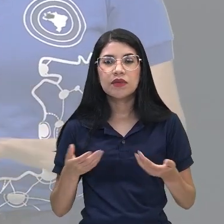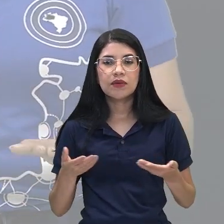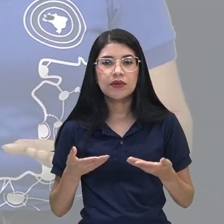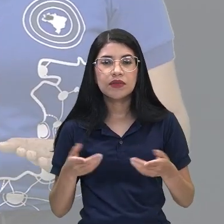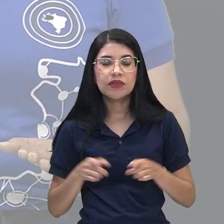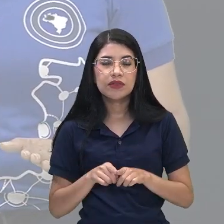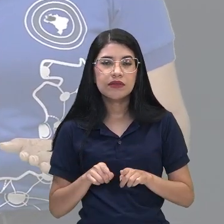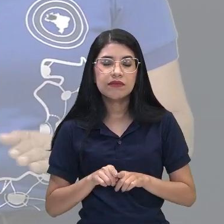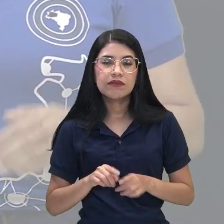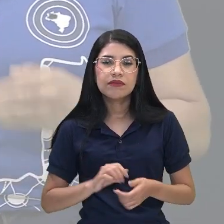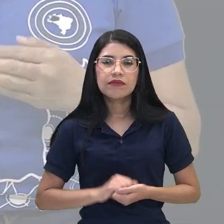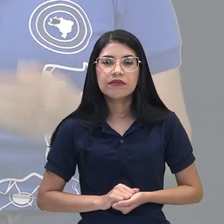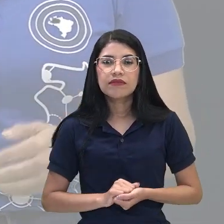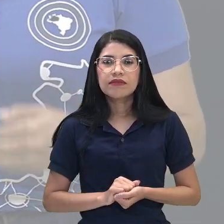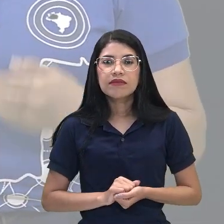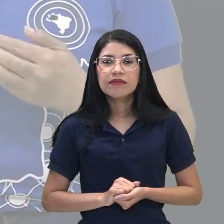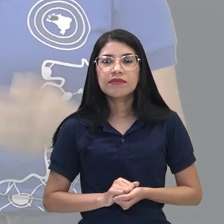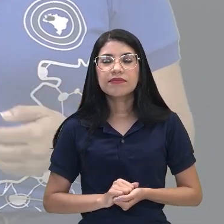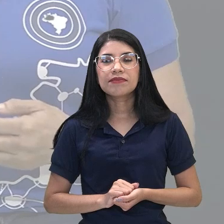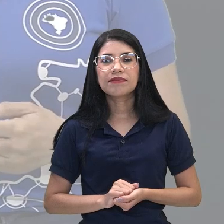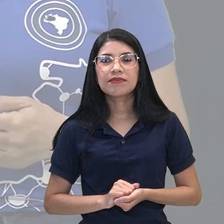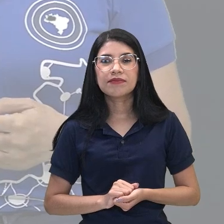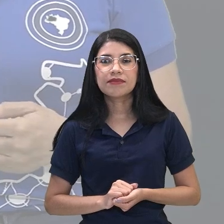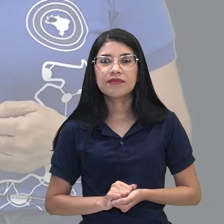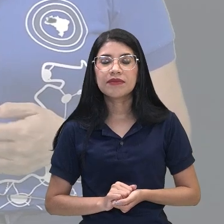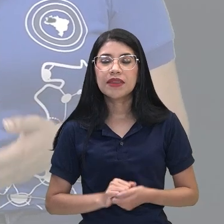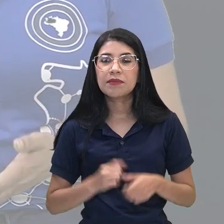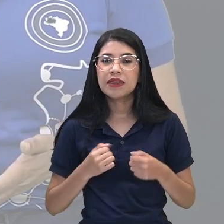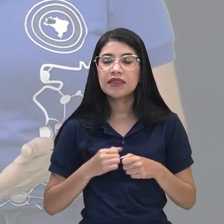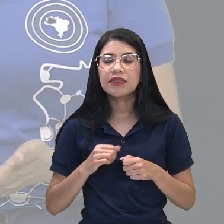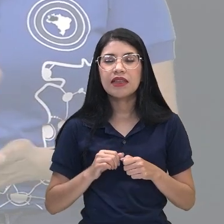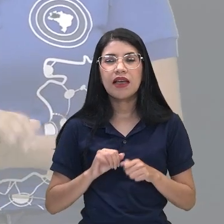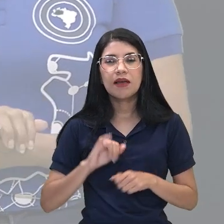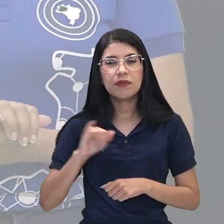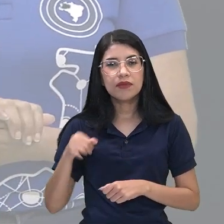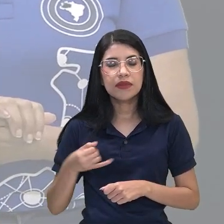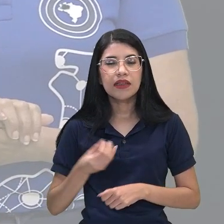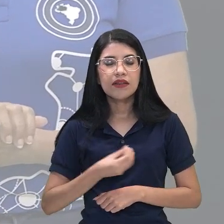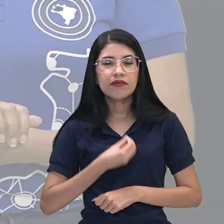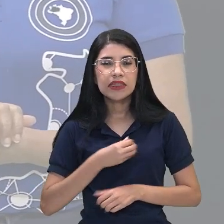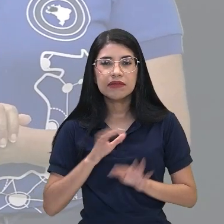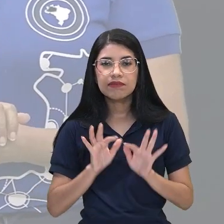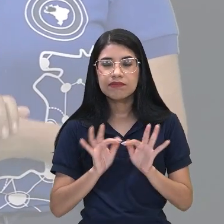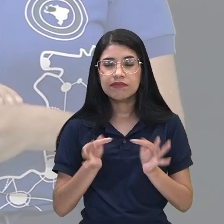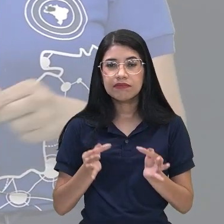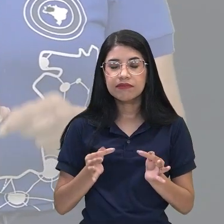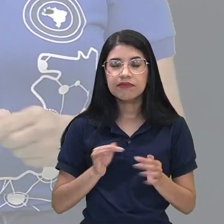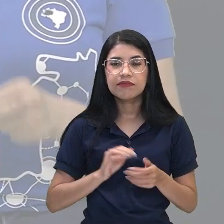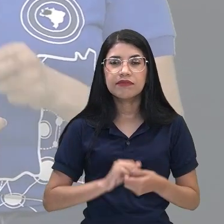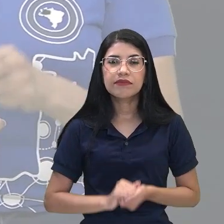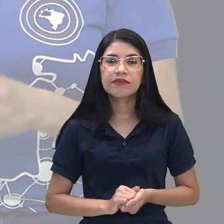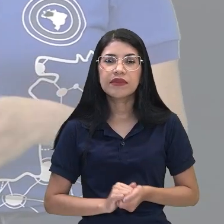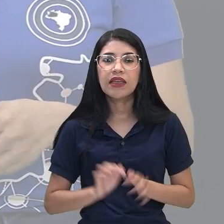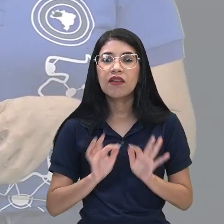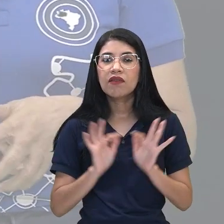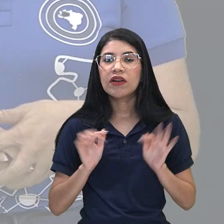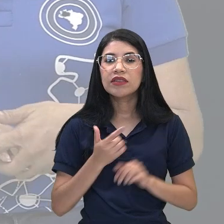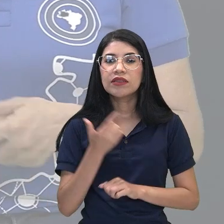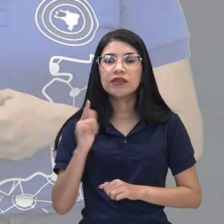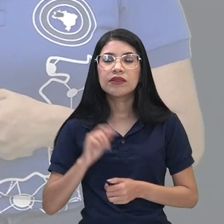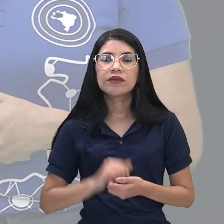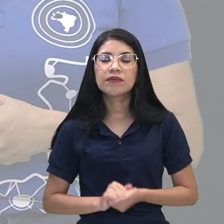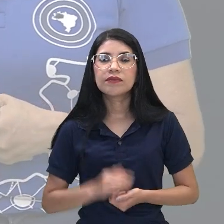mais nada, né? Vamos tornar as coisas mais simples. Tem mais uma expressão,